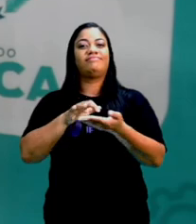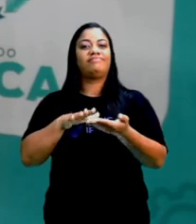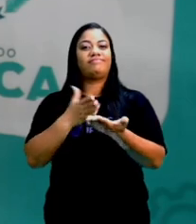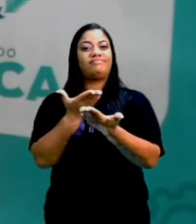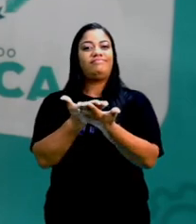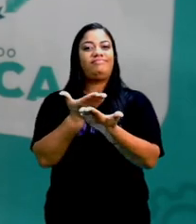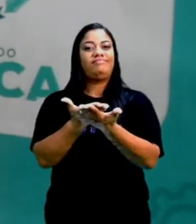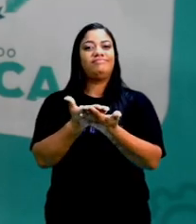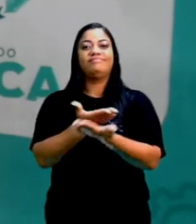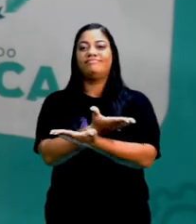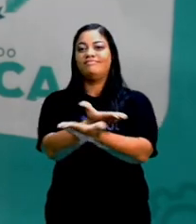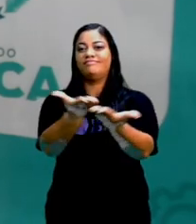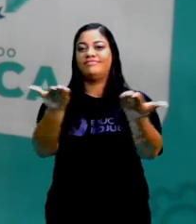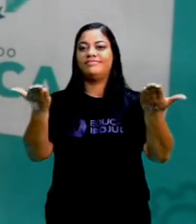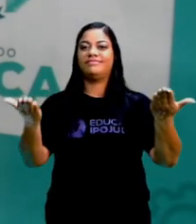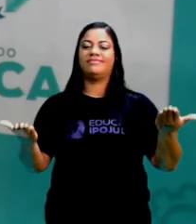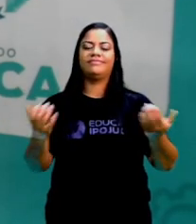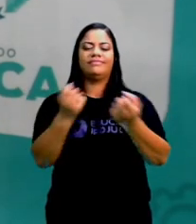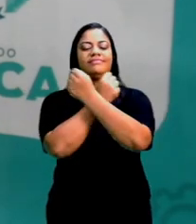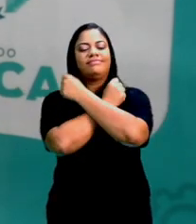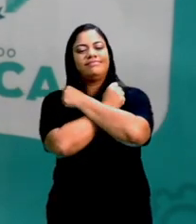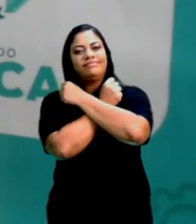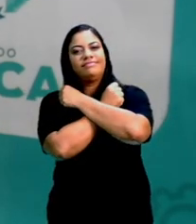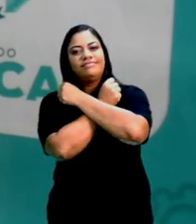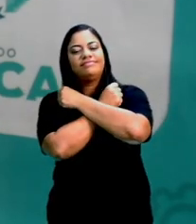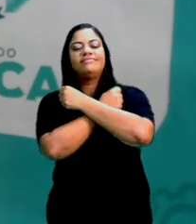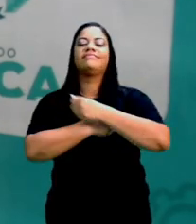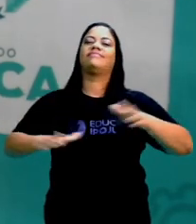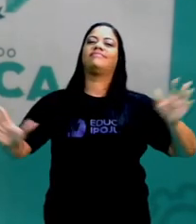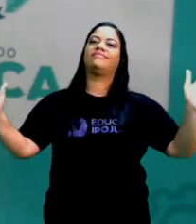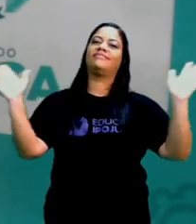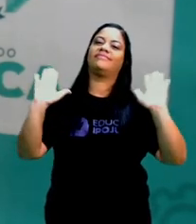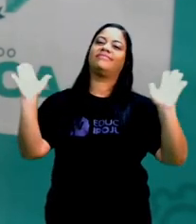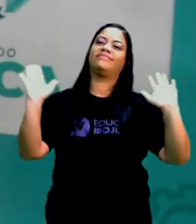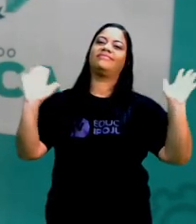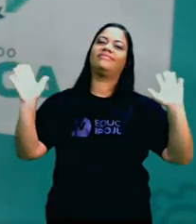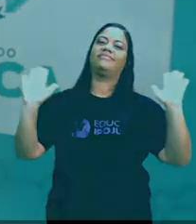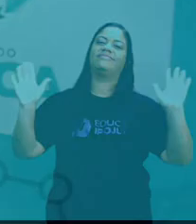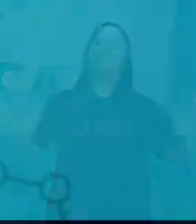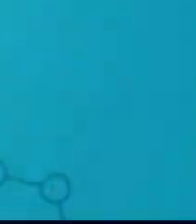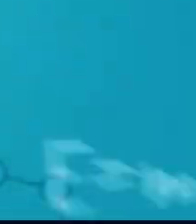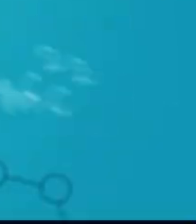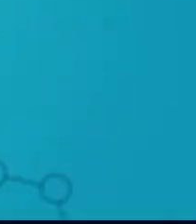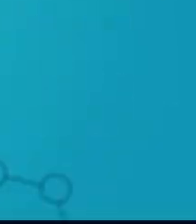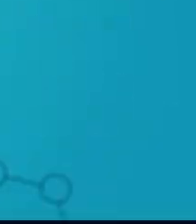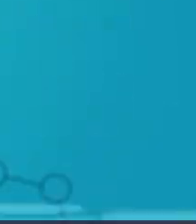aula. Para você, o meu abraço e tchau, até a próxima aula.